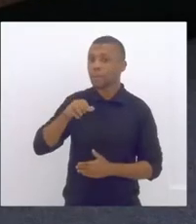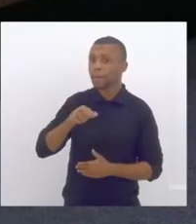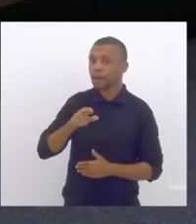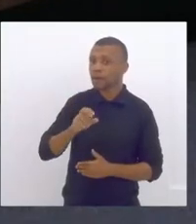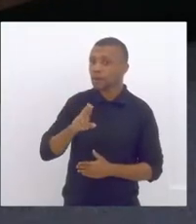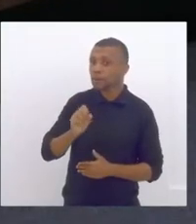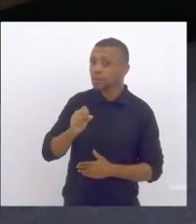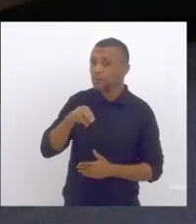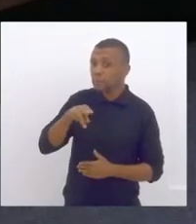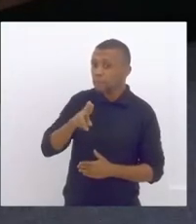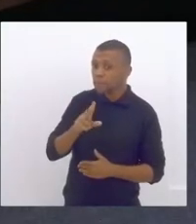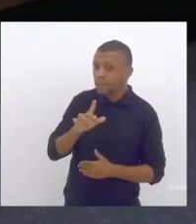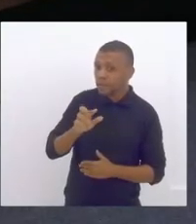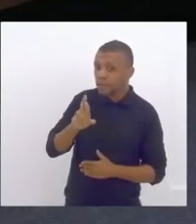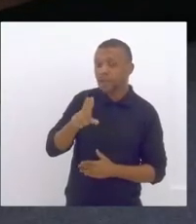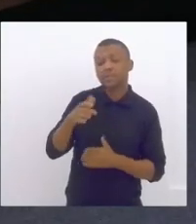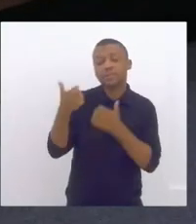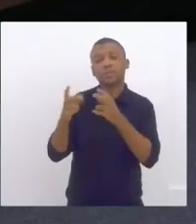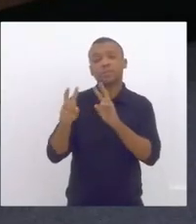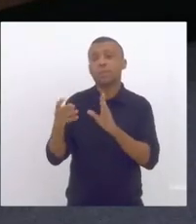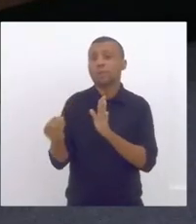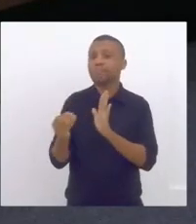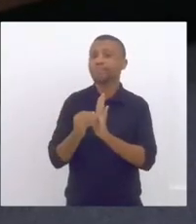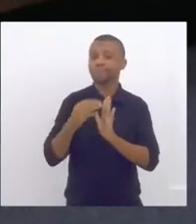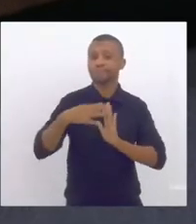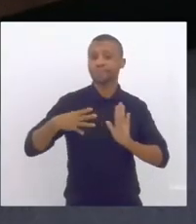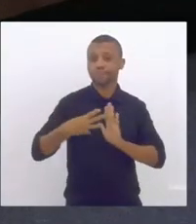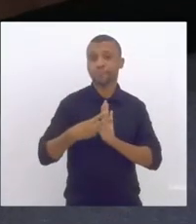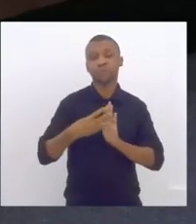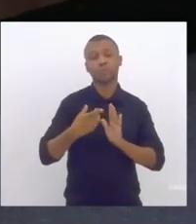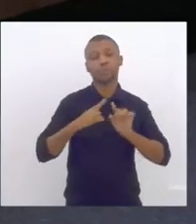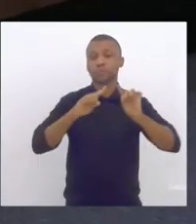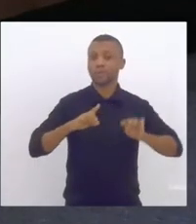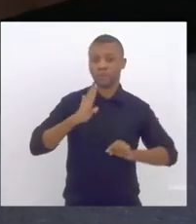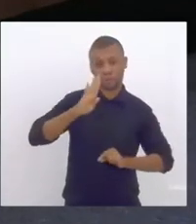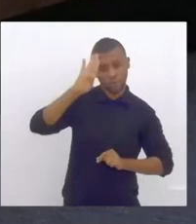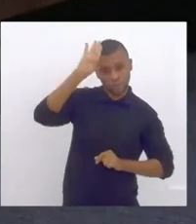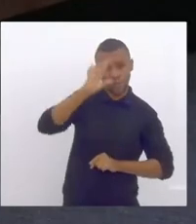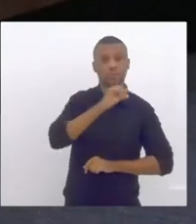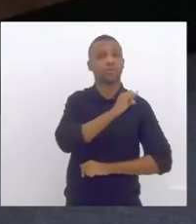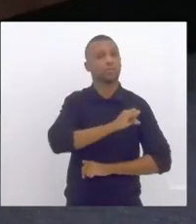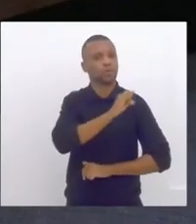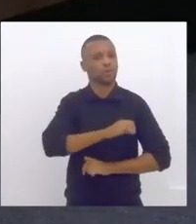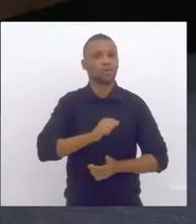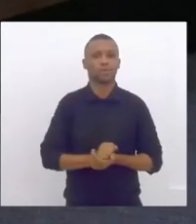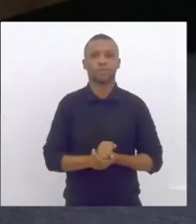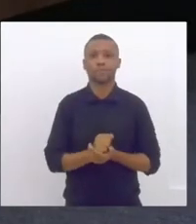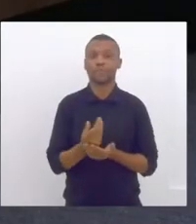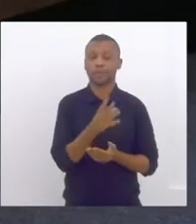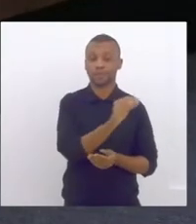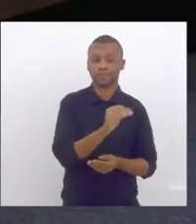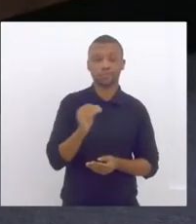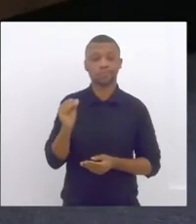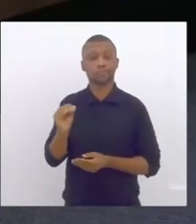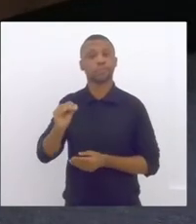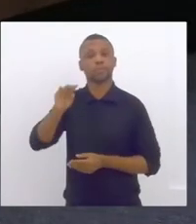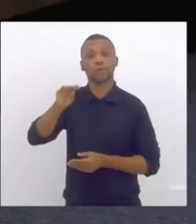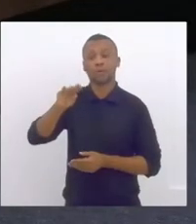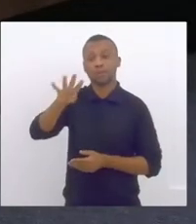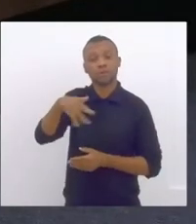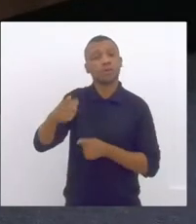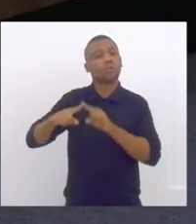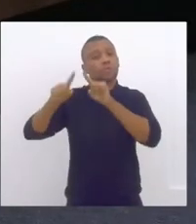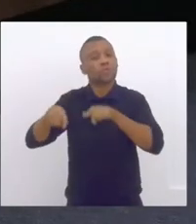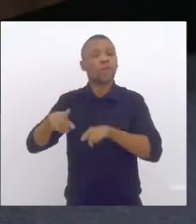sobre a inclusão dos remanescentes do Corpo de Bombeiros dos municípios do Estado do Rio de Janeiro nos quadros da Polícia Militar do Estado do